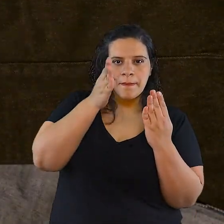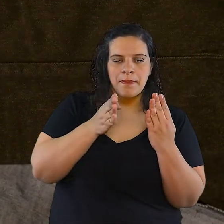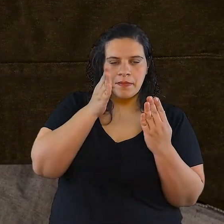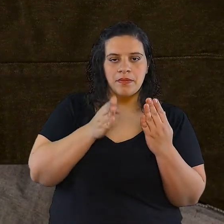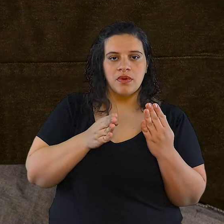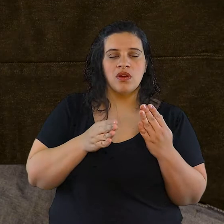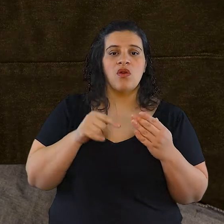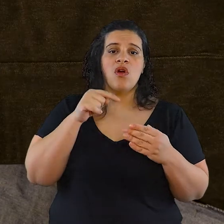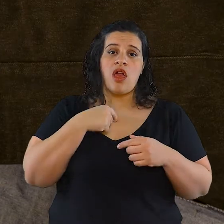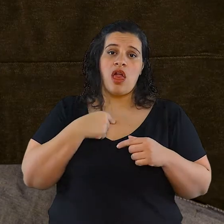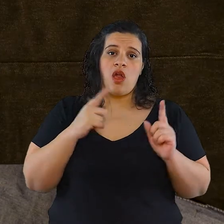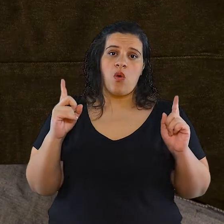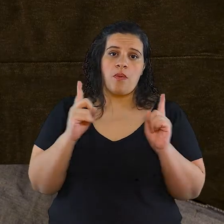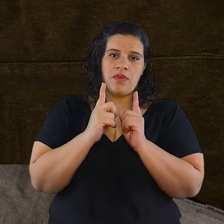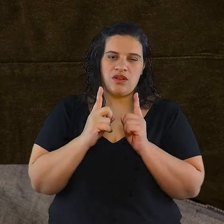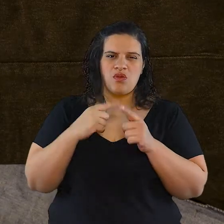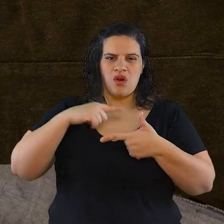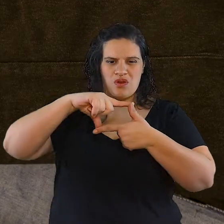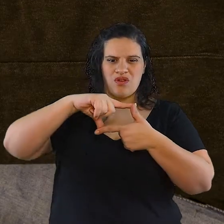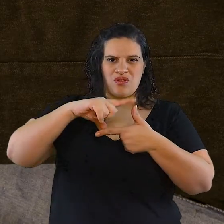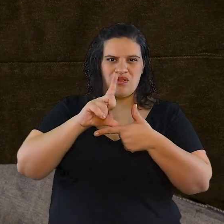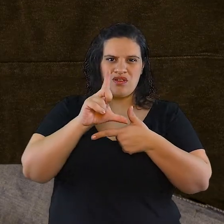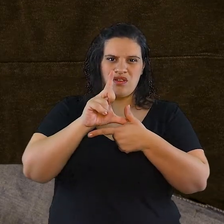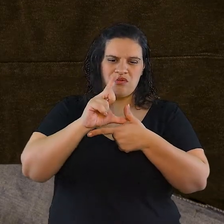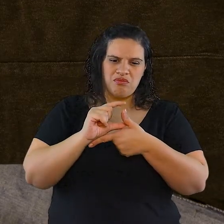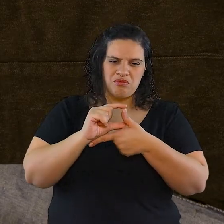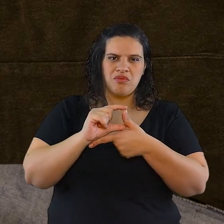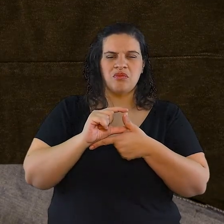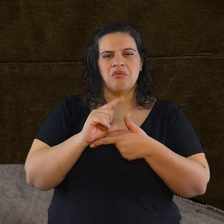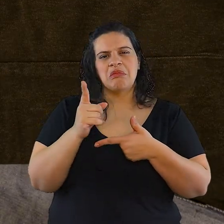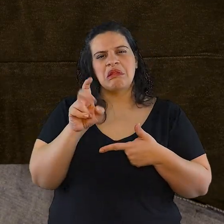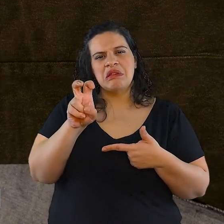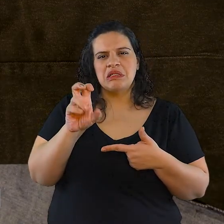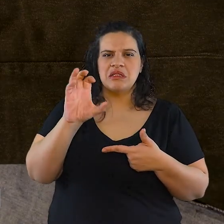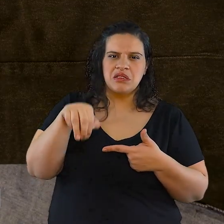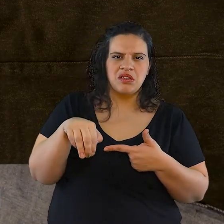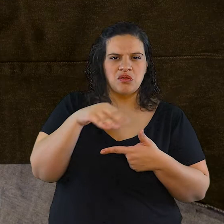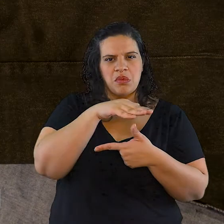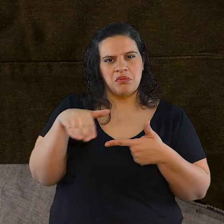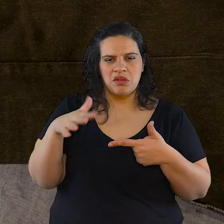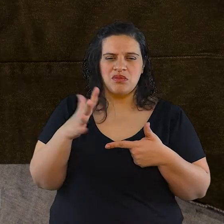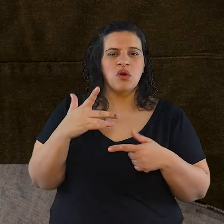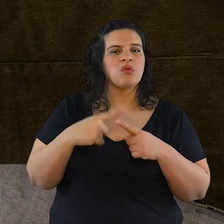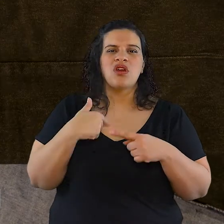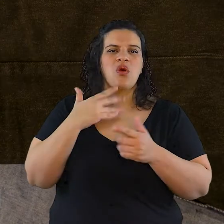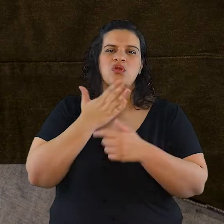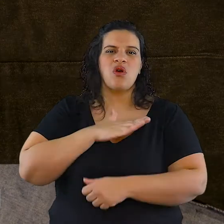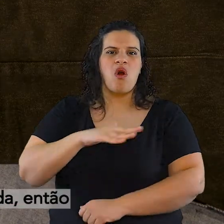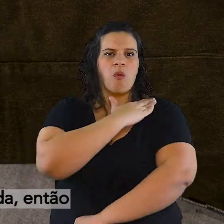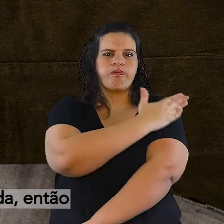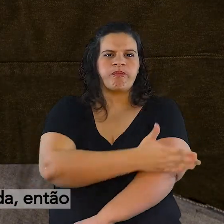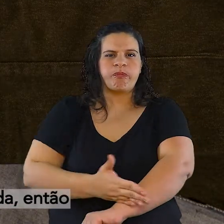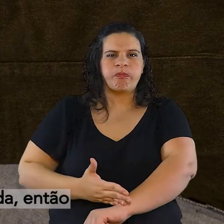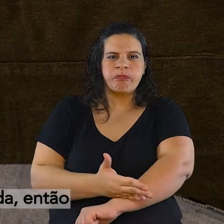Acho o meio da manga. Essa manga, ela é um pouquinho menor que a modelagem que eu passei. Ela deve ter uns 15 centímetros,